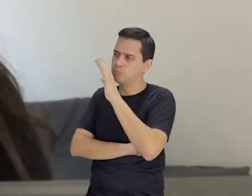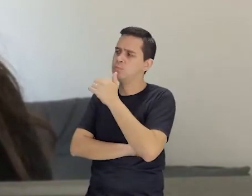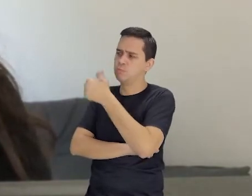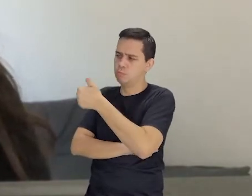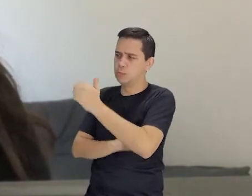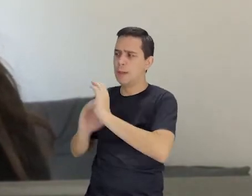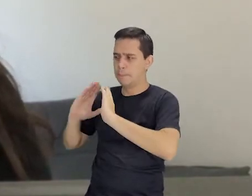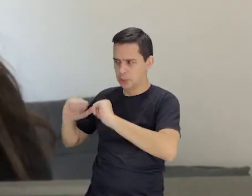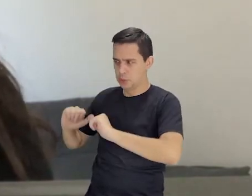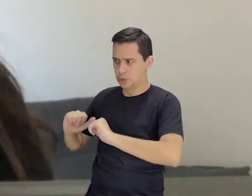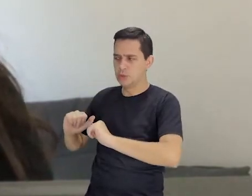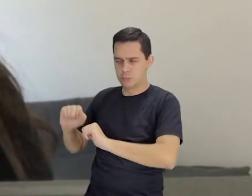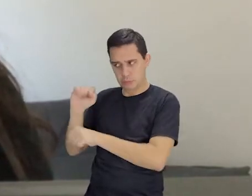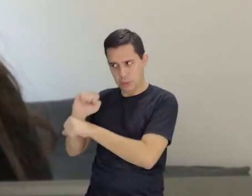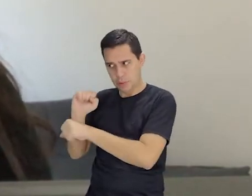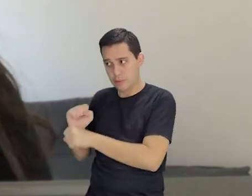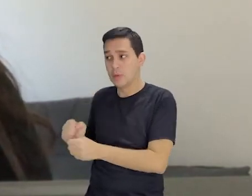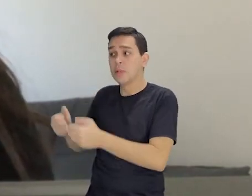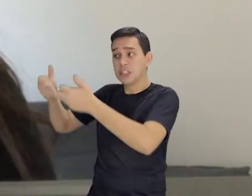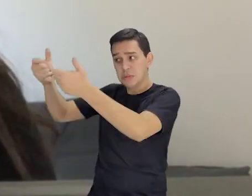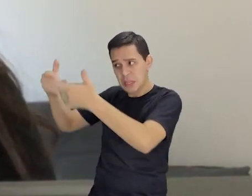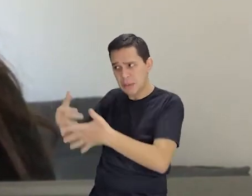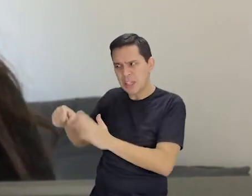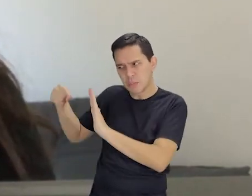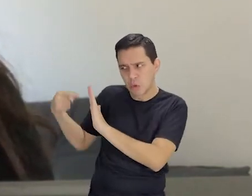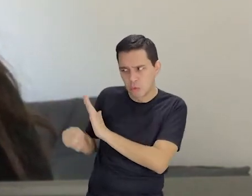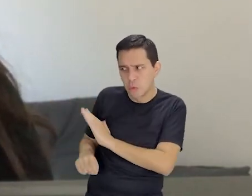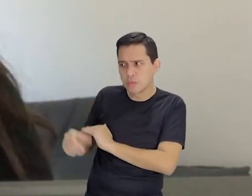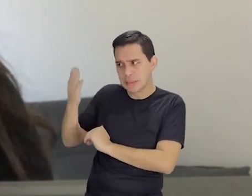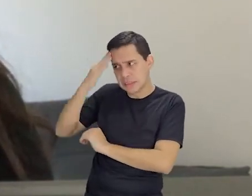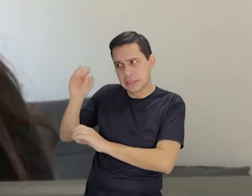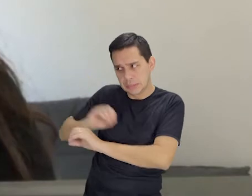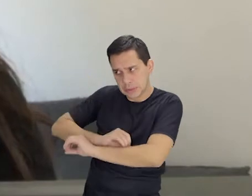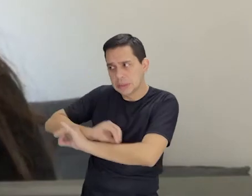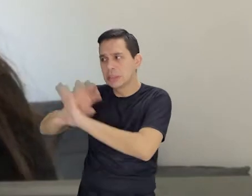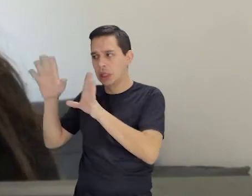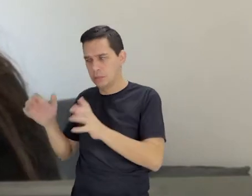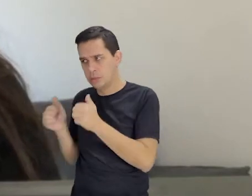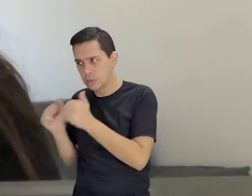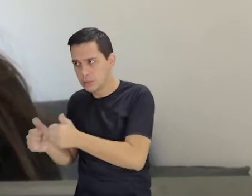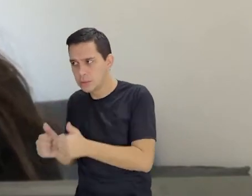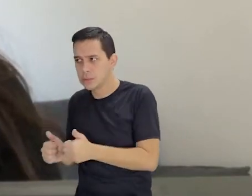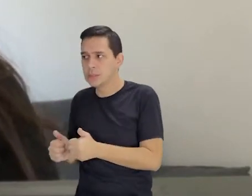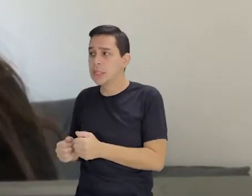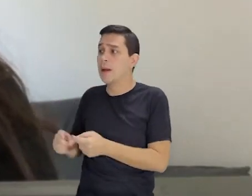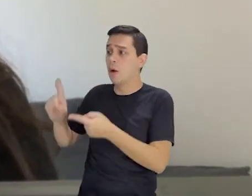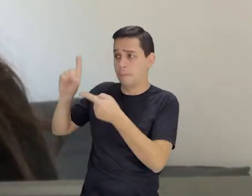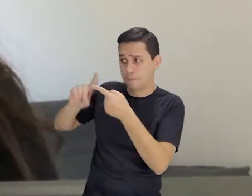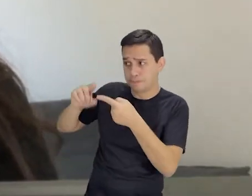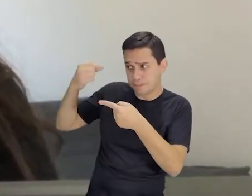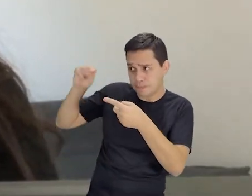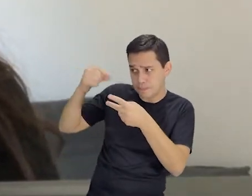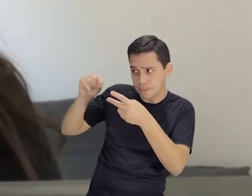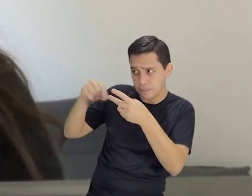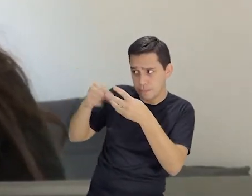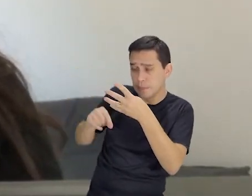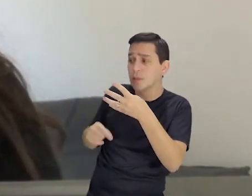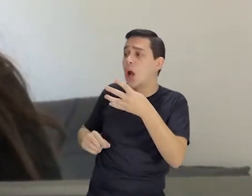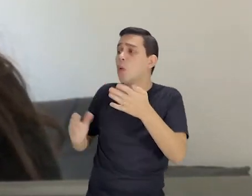respeito do pedido do Ministério Público, pediu que nós peticionássemos esclarecendo alguns pontos da nossa